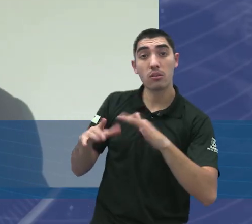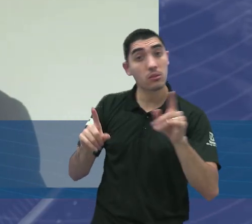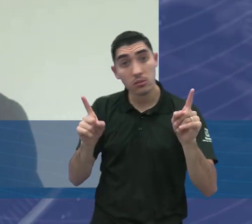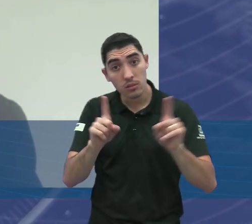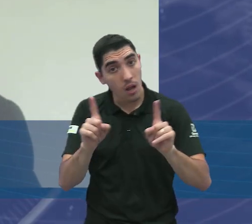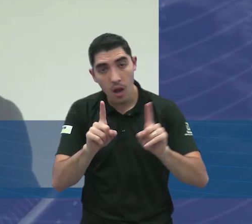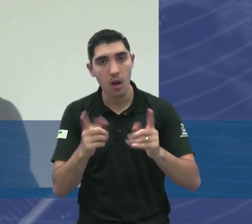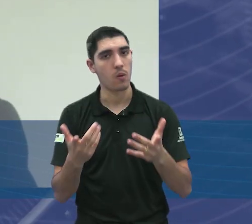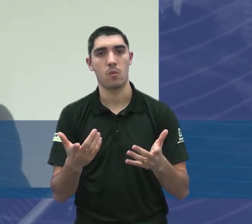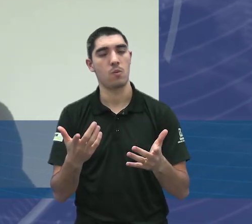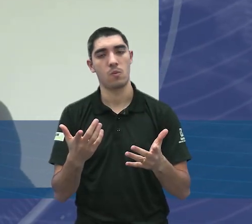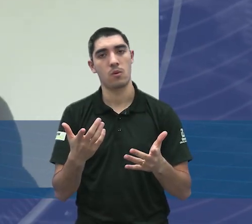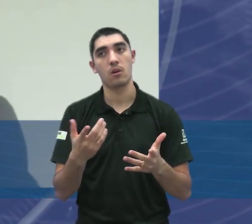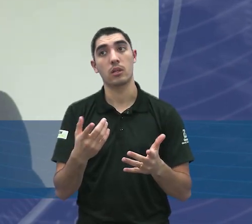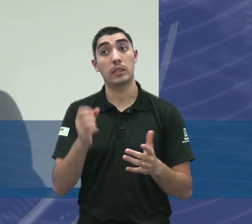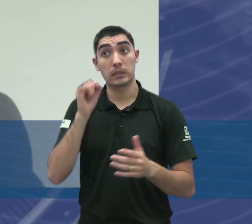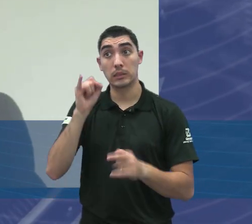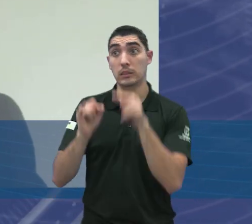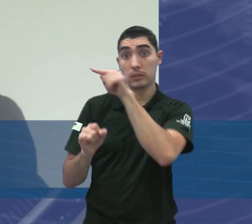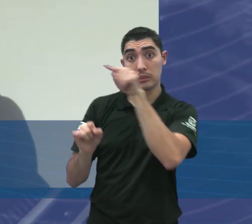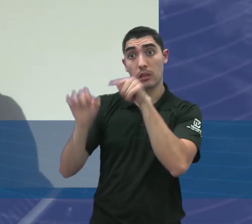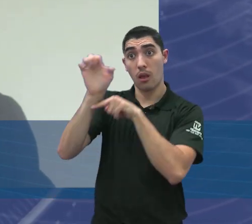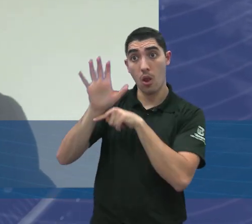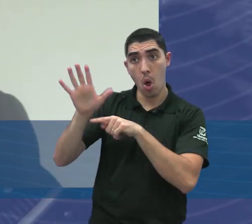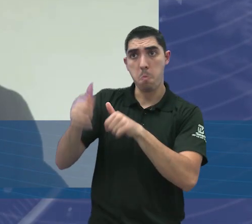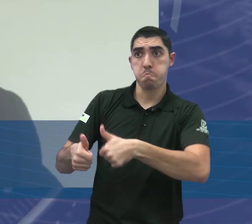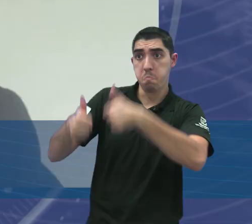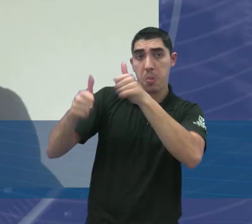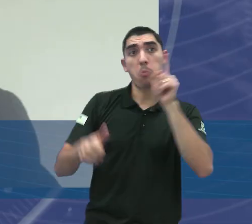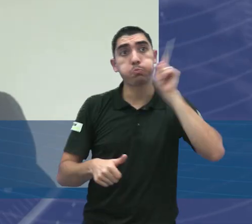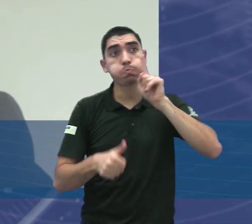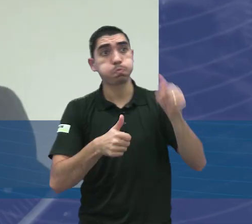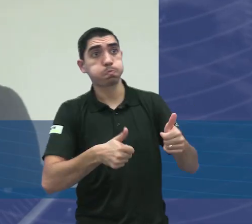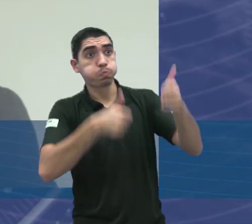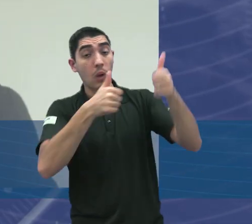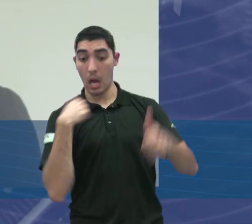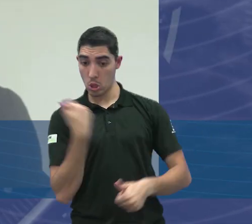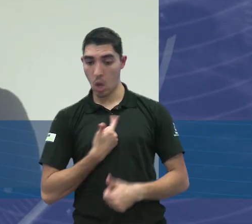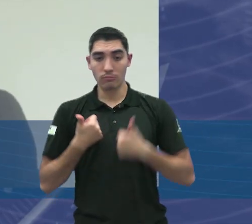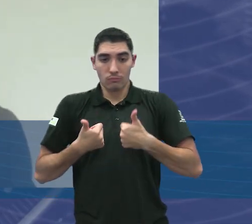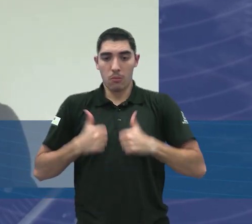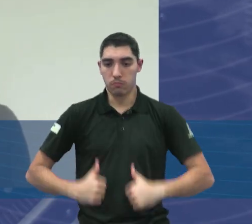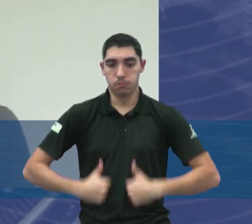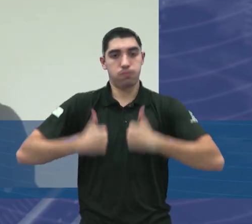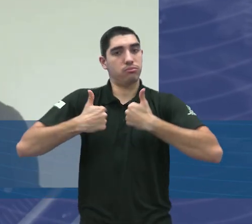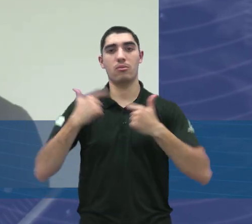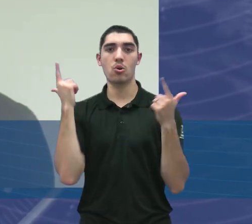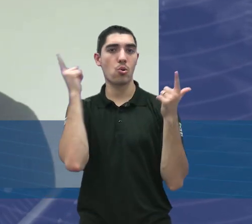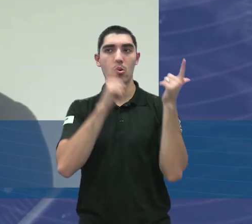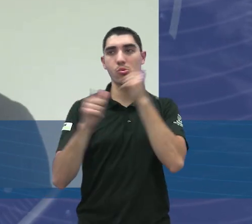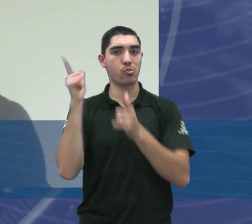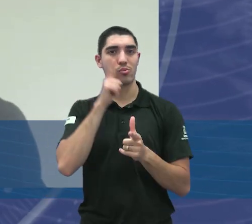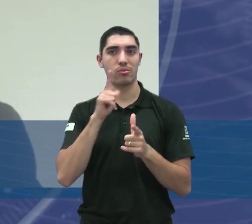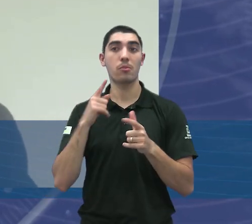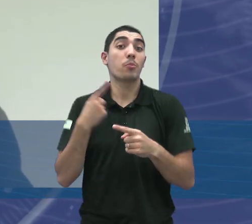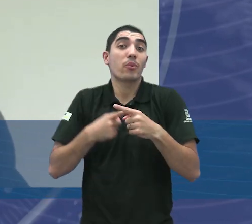Nada disso, né? Então, se eles estiverem bem, nós também estamos, o mundo vai estar. E tem uma